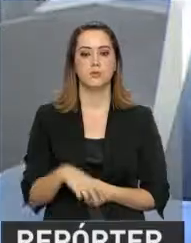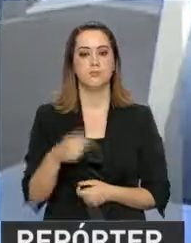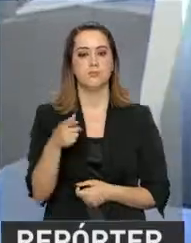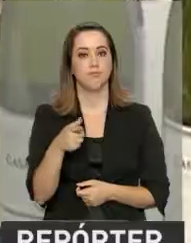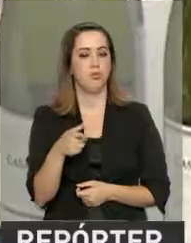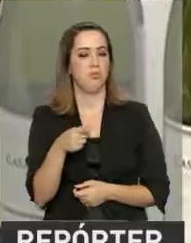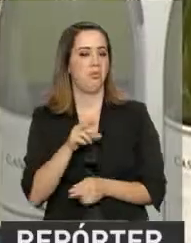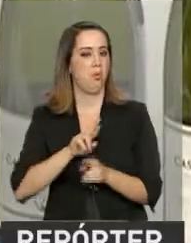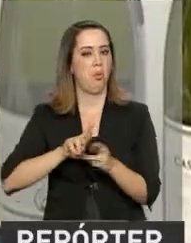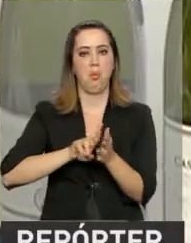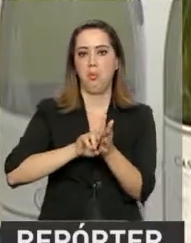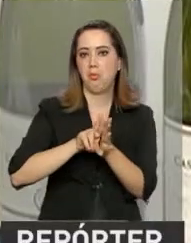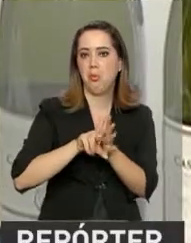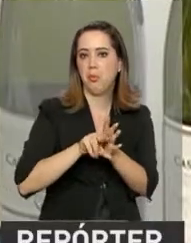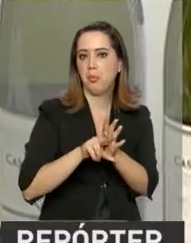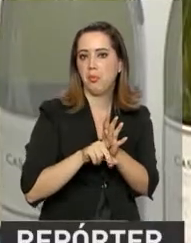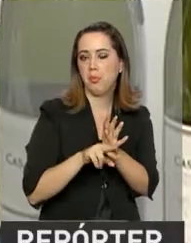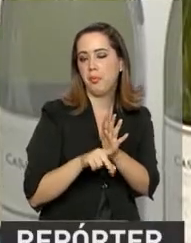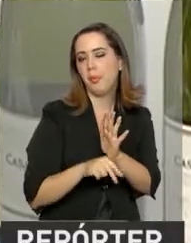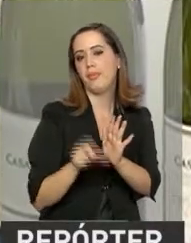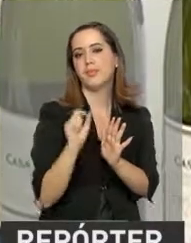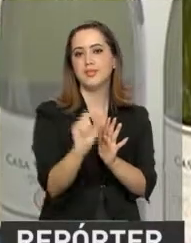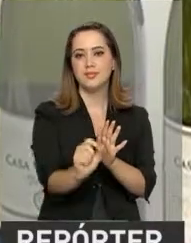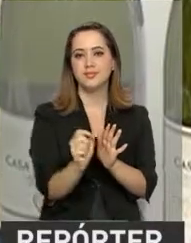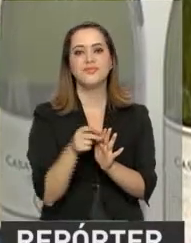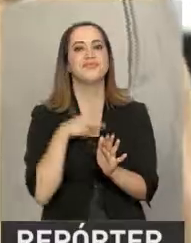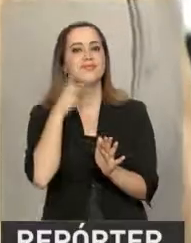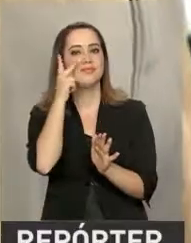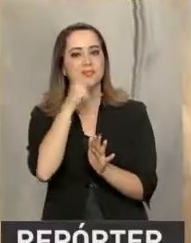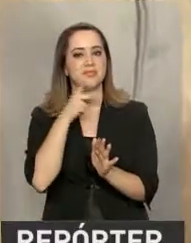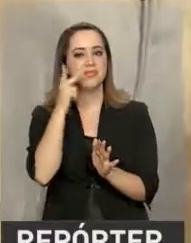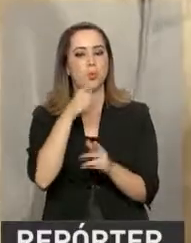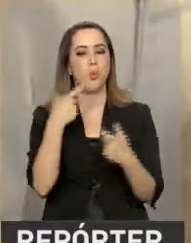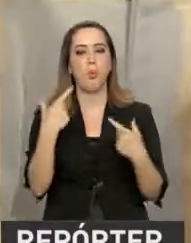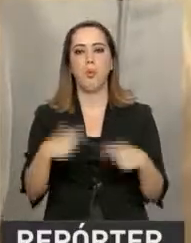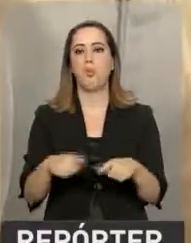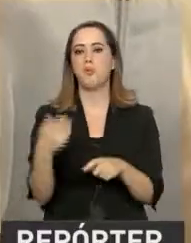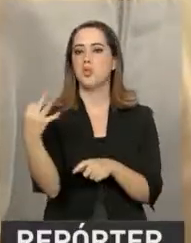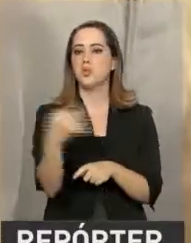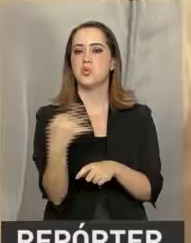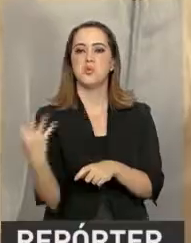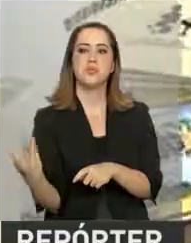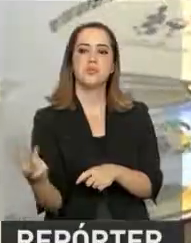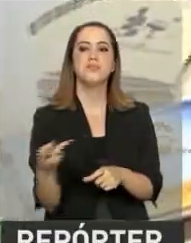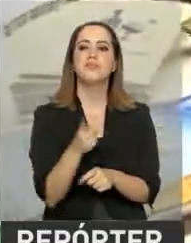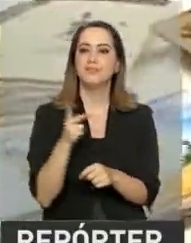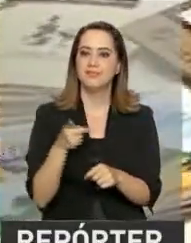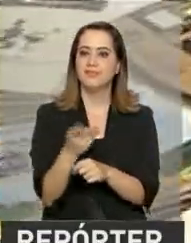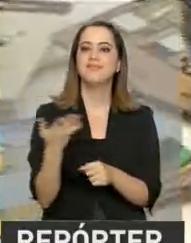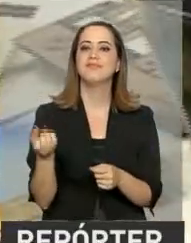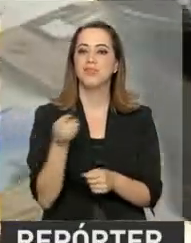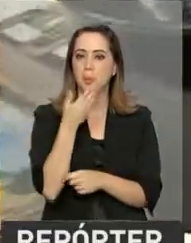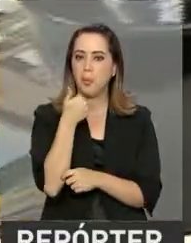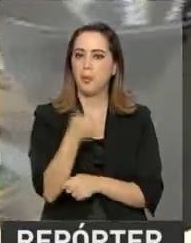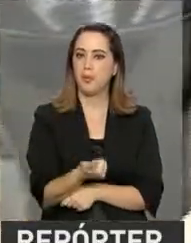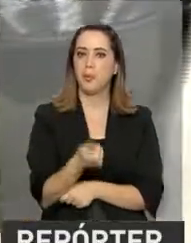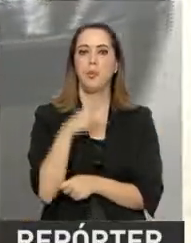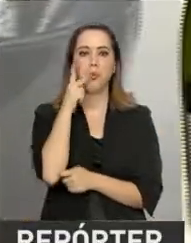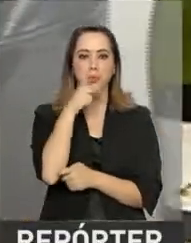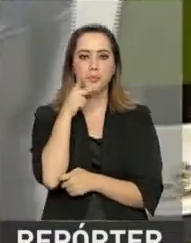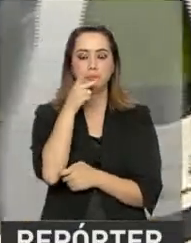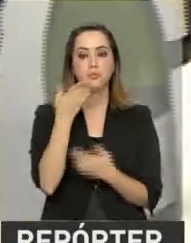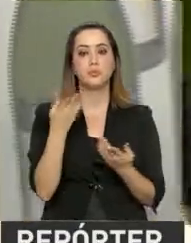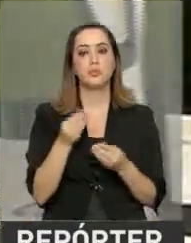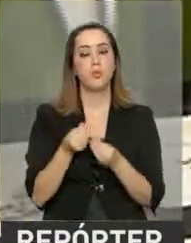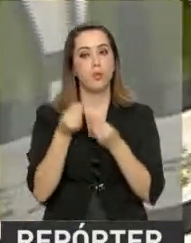Tinto, branco, rosé ou espumante, não importa a ocasião, vinho é bem-vindo em qualquer momento. E para mostrar ao mundo que